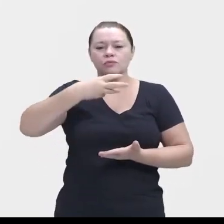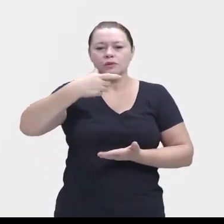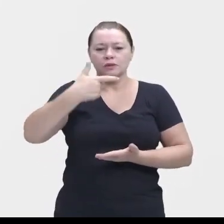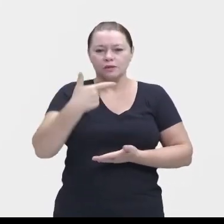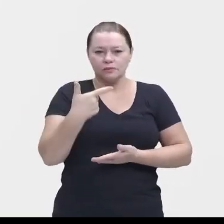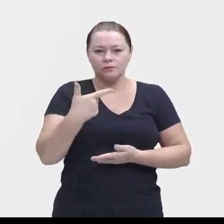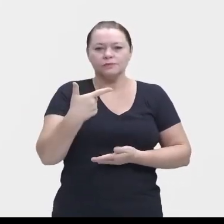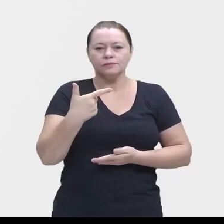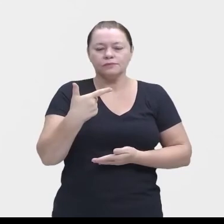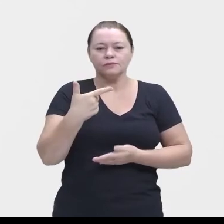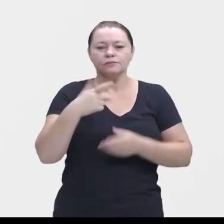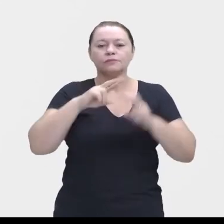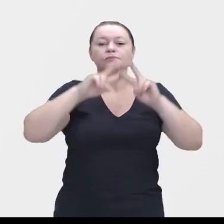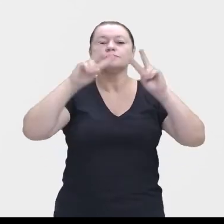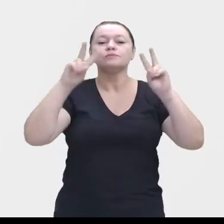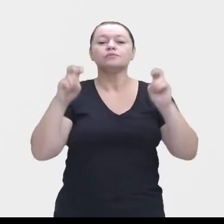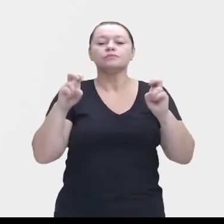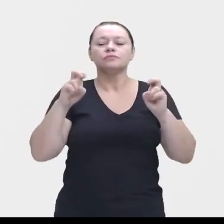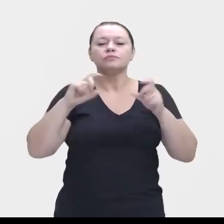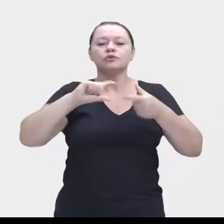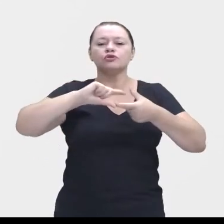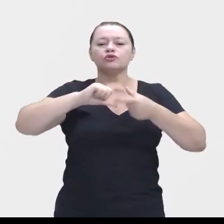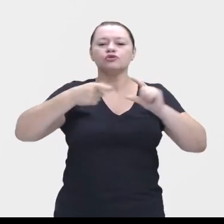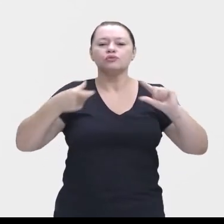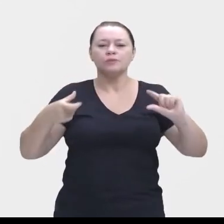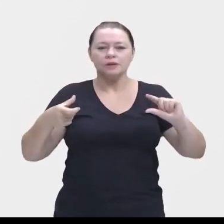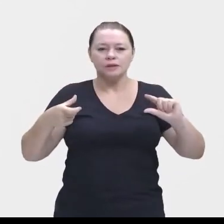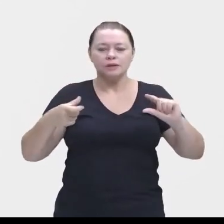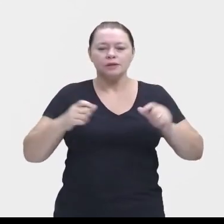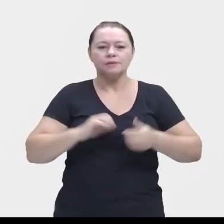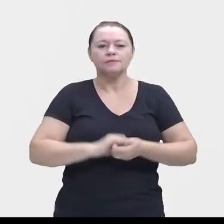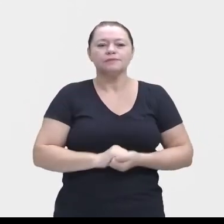32. Eixo, geometria.